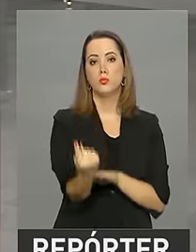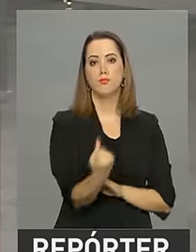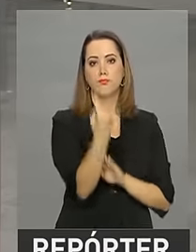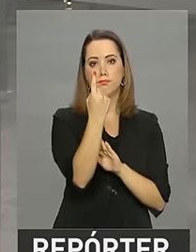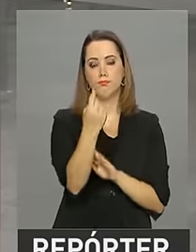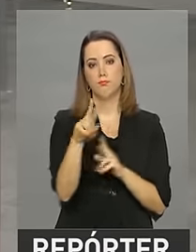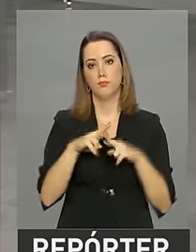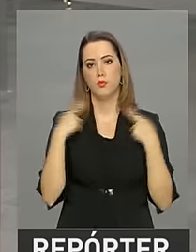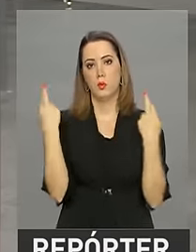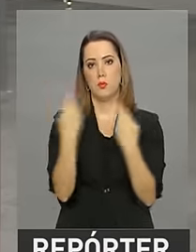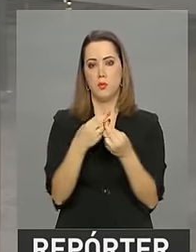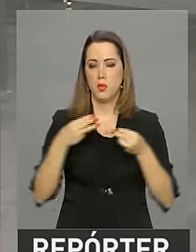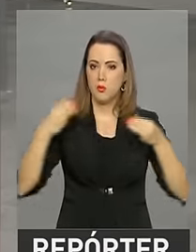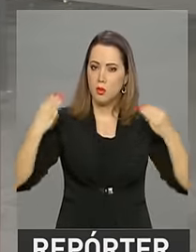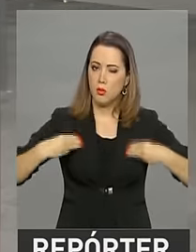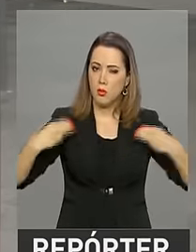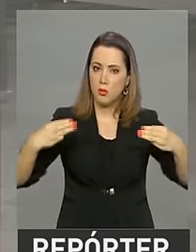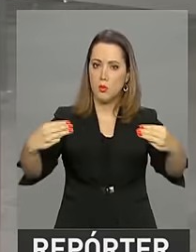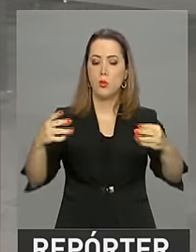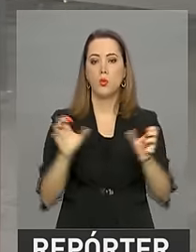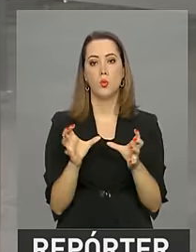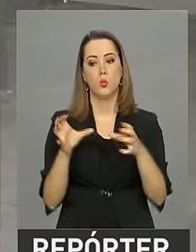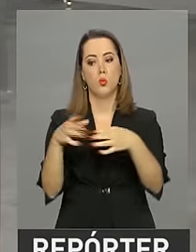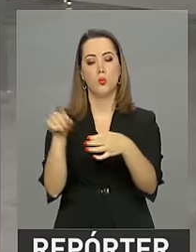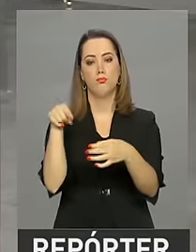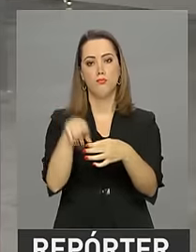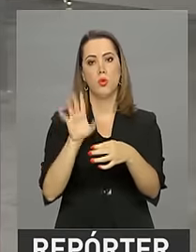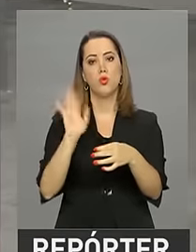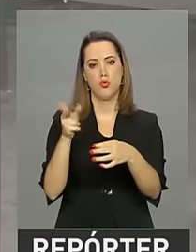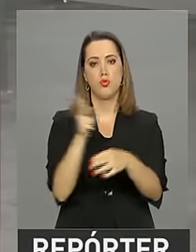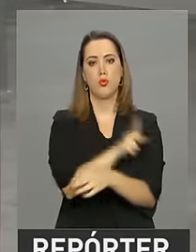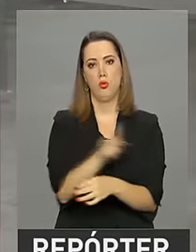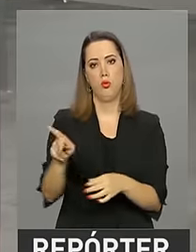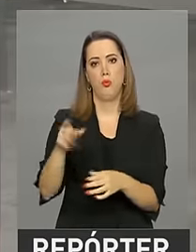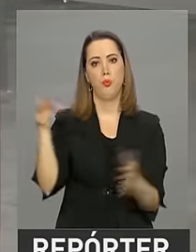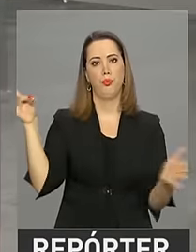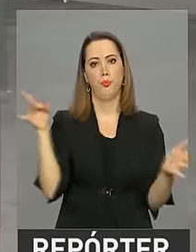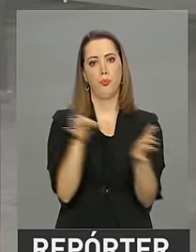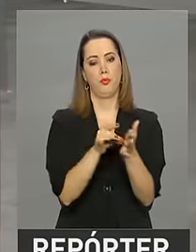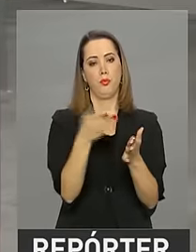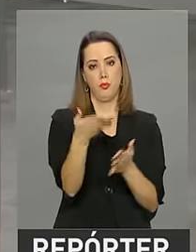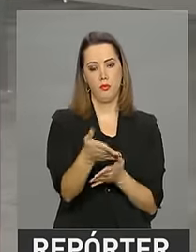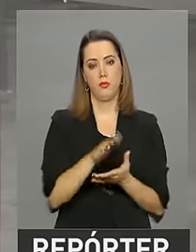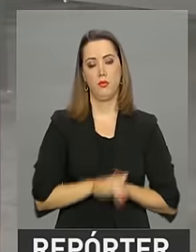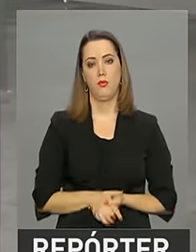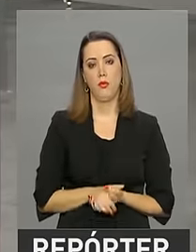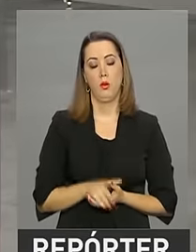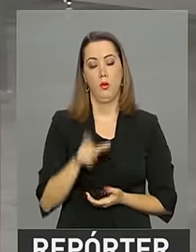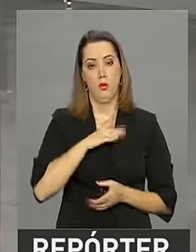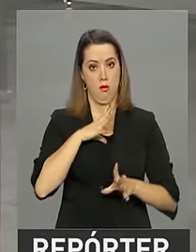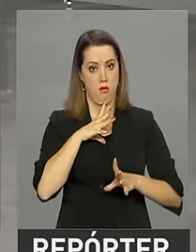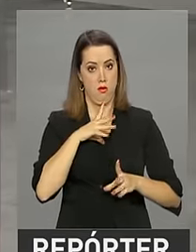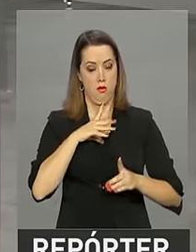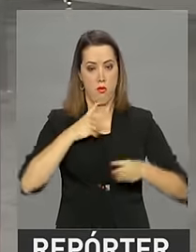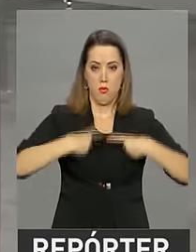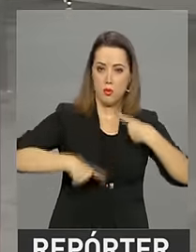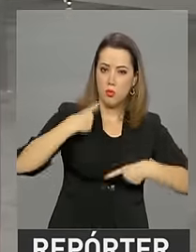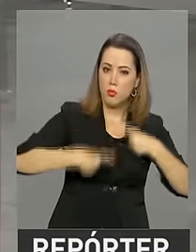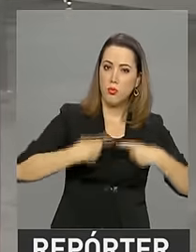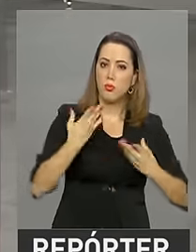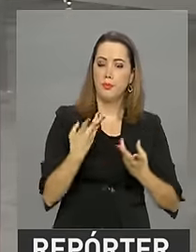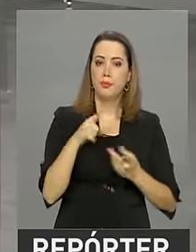equipe já como presidente definitivo do Brasil nessa reunião ministerial devem ser discutidas as